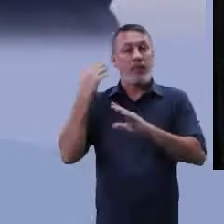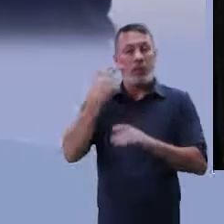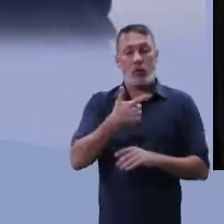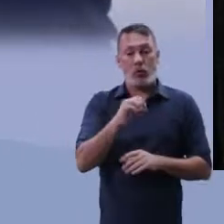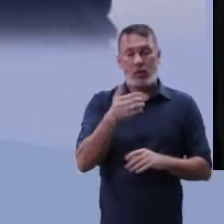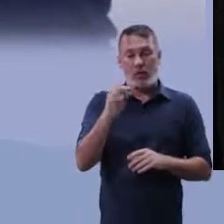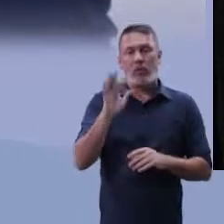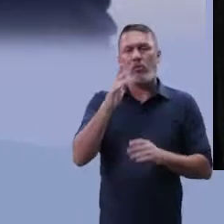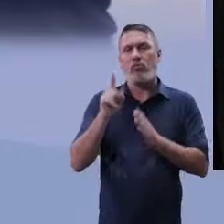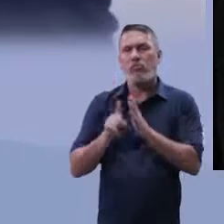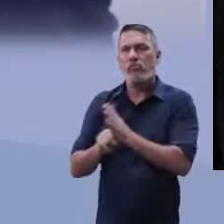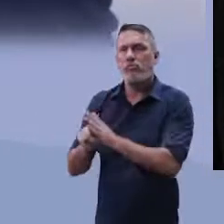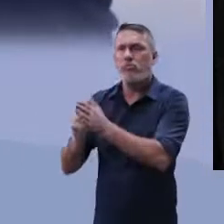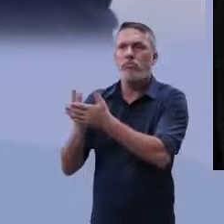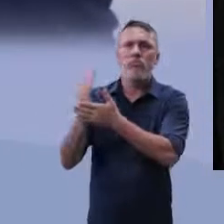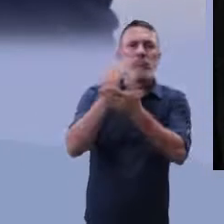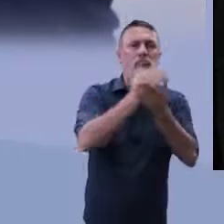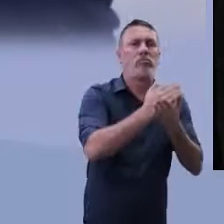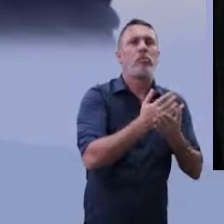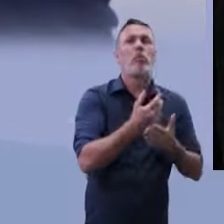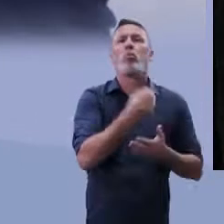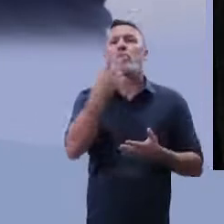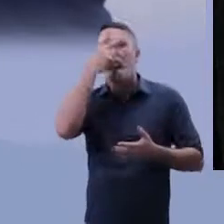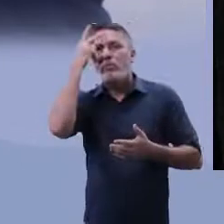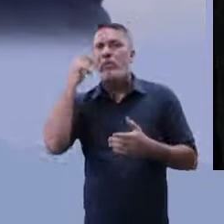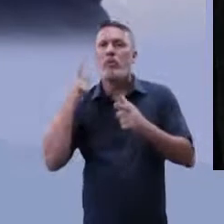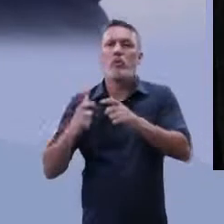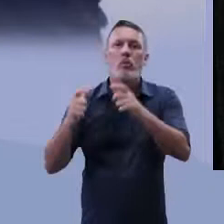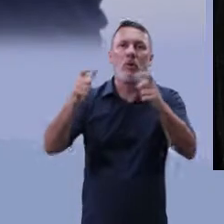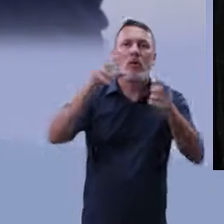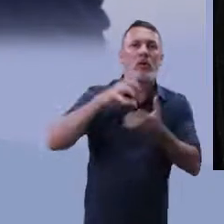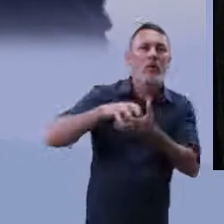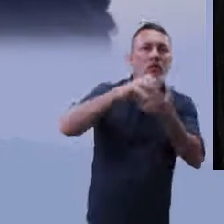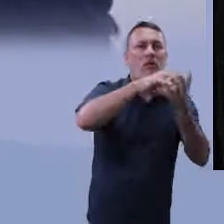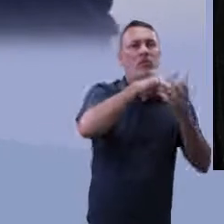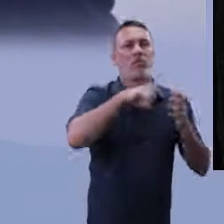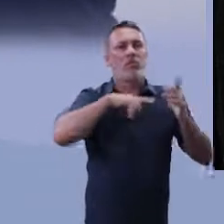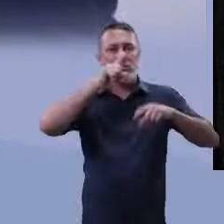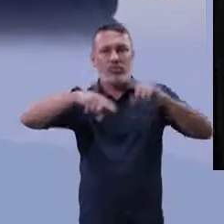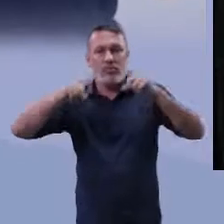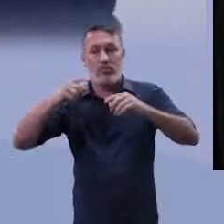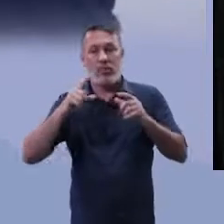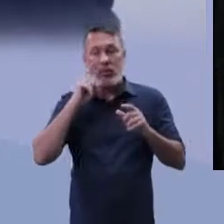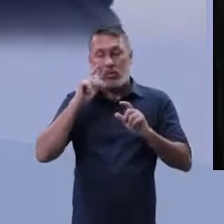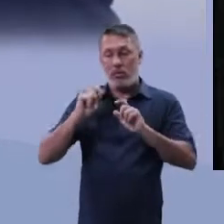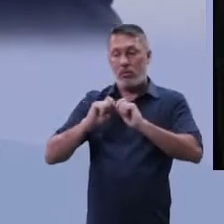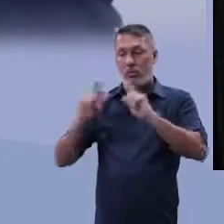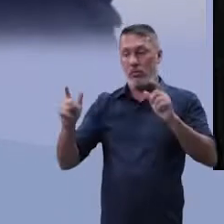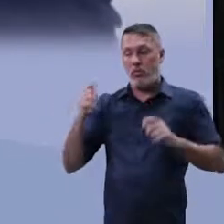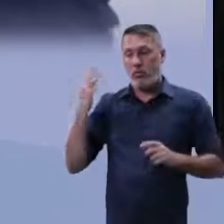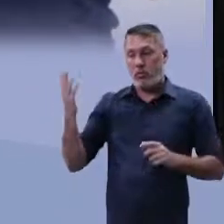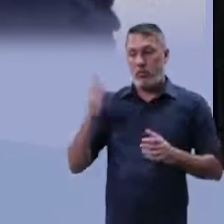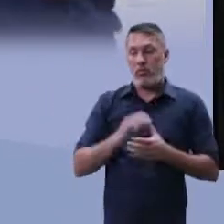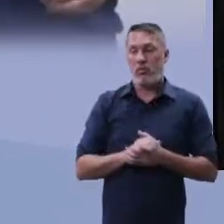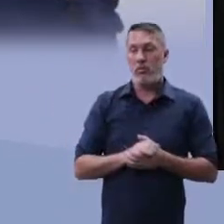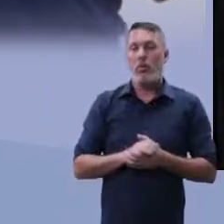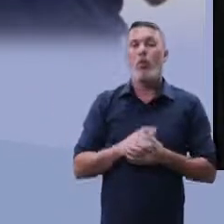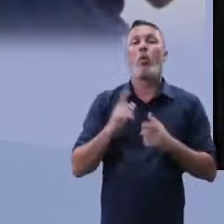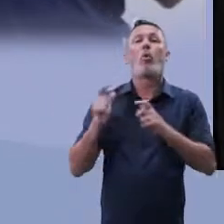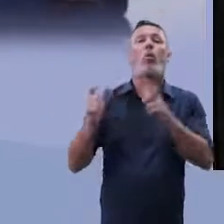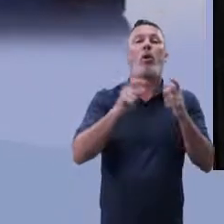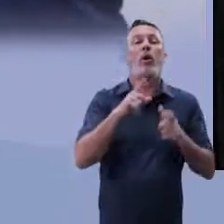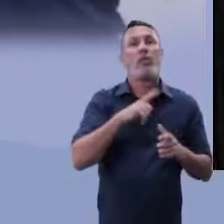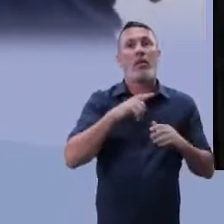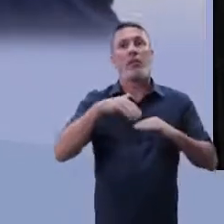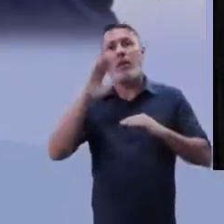2010, foram recolhidos dados sobre o número de doadores e o número de habitantes de cada região conforme o quadro seguinte. Está aí,